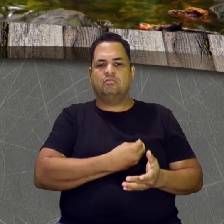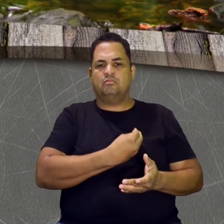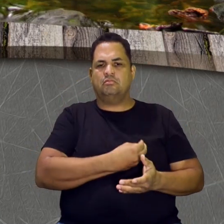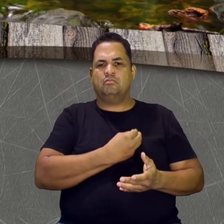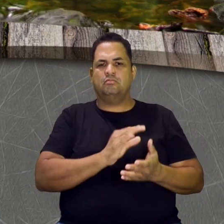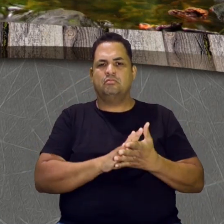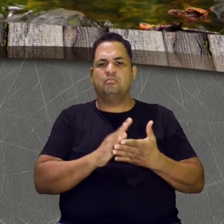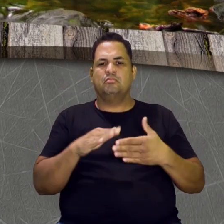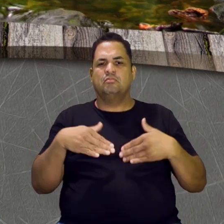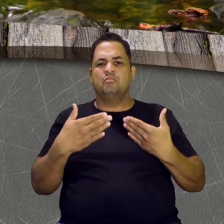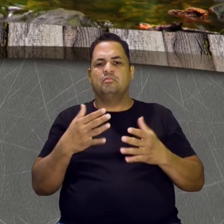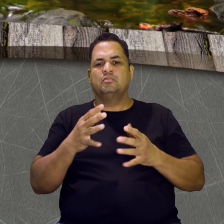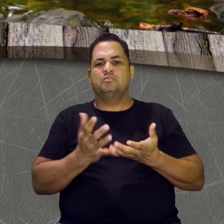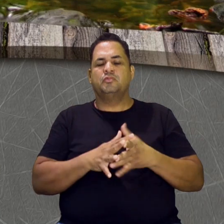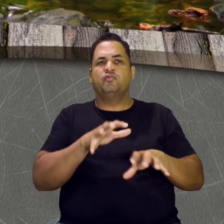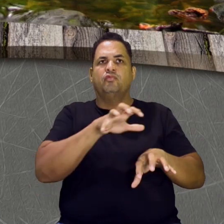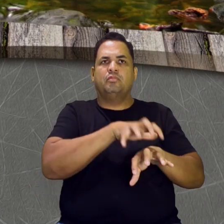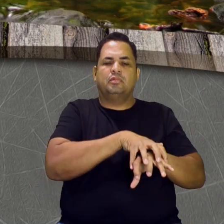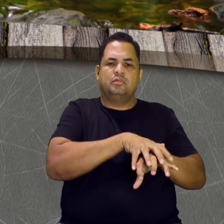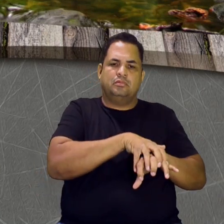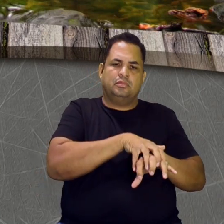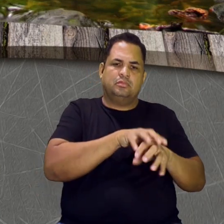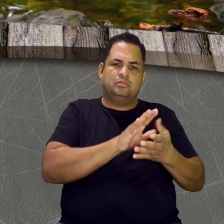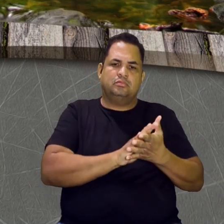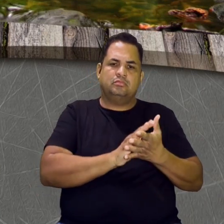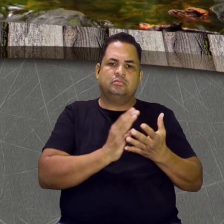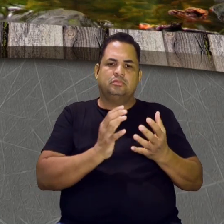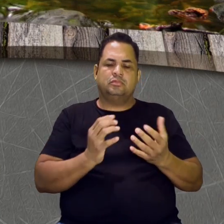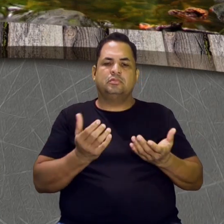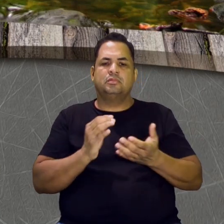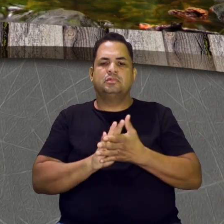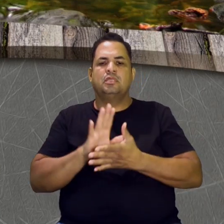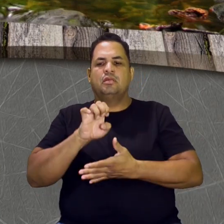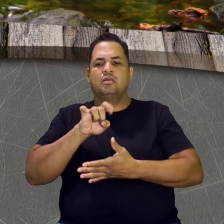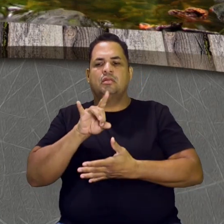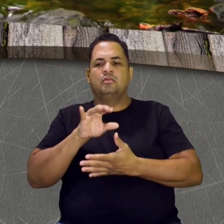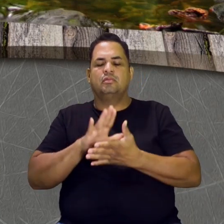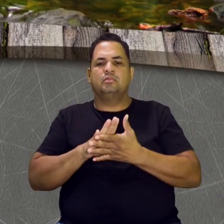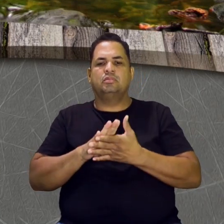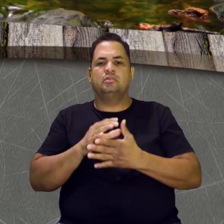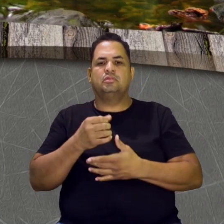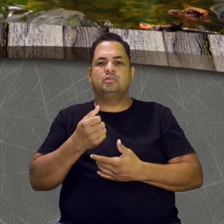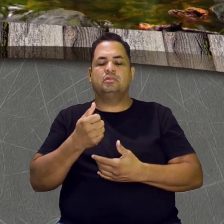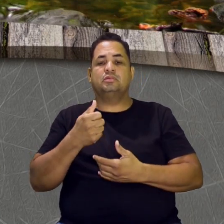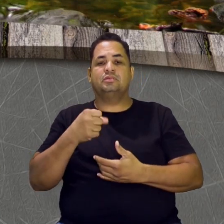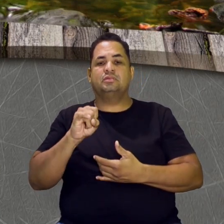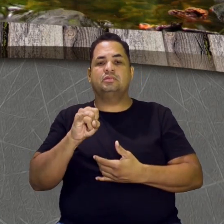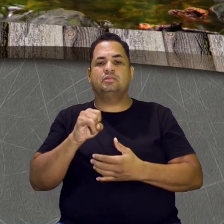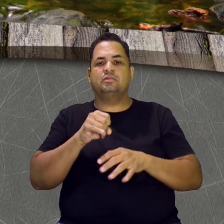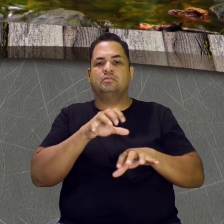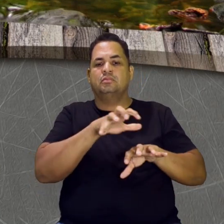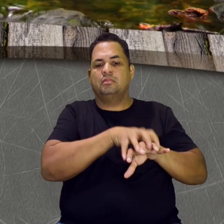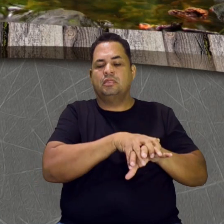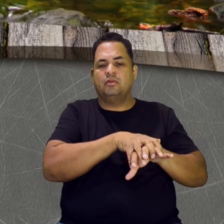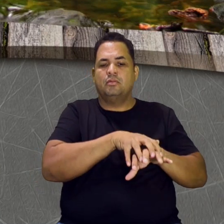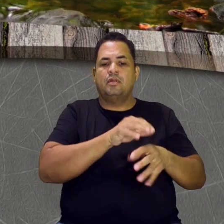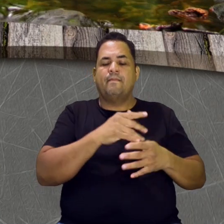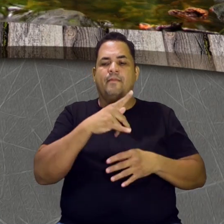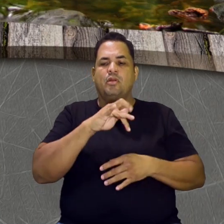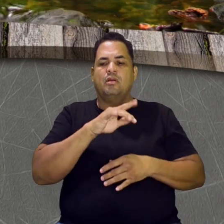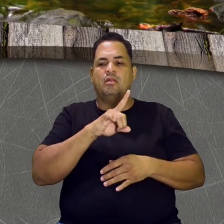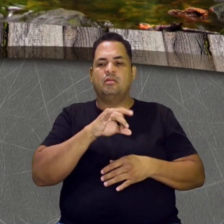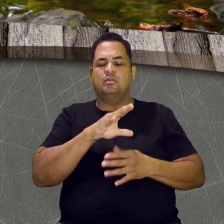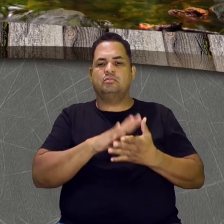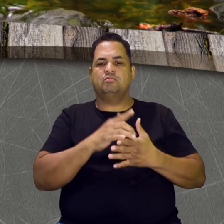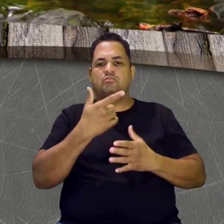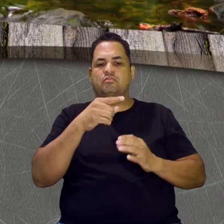é? Se não for monera, vai ser célula eucarionte. Se for monera, procarionte,